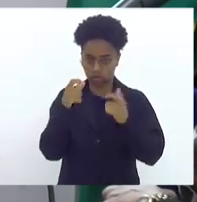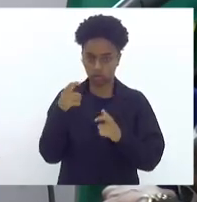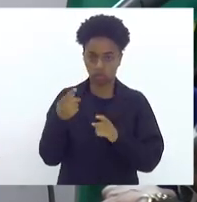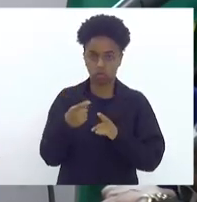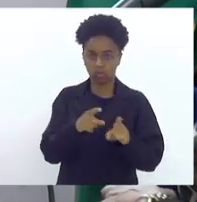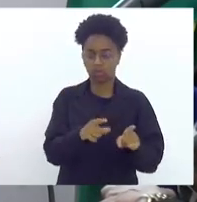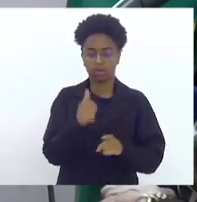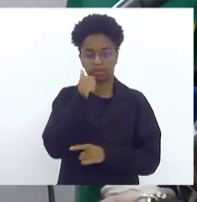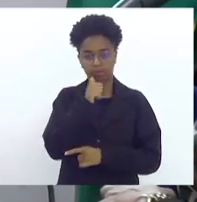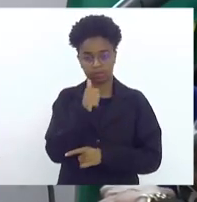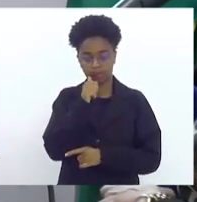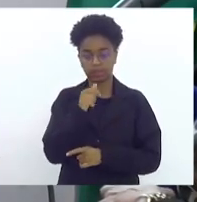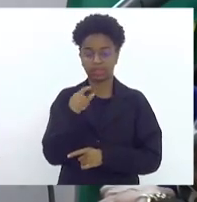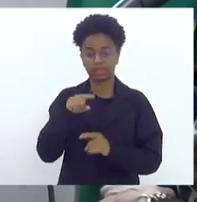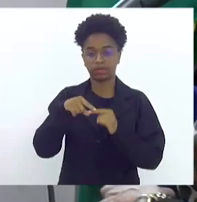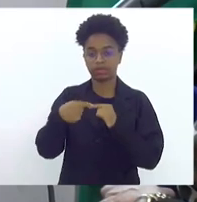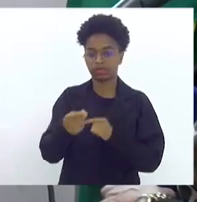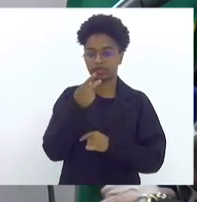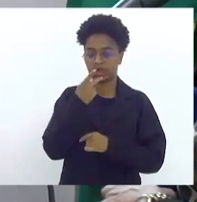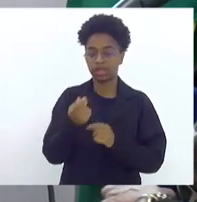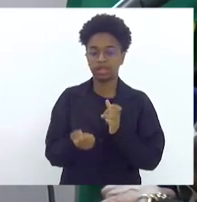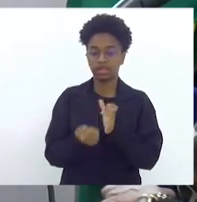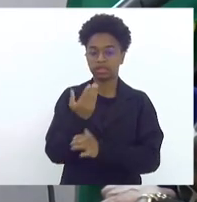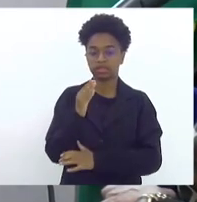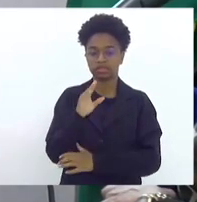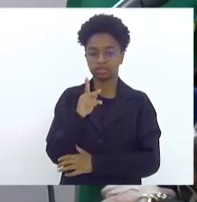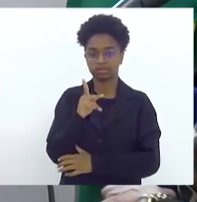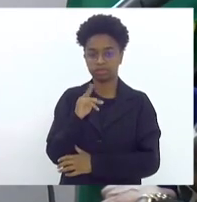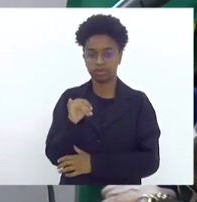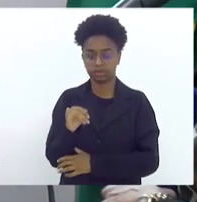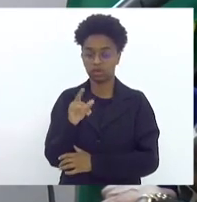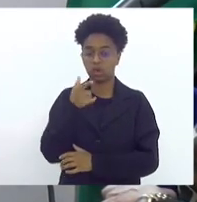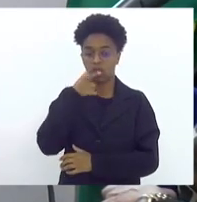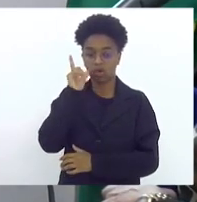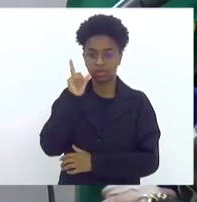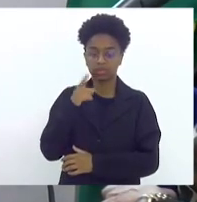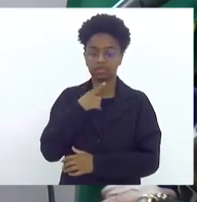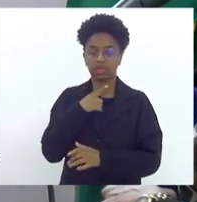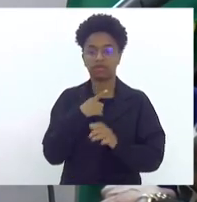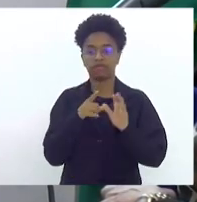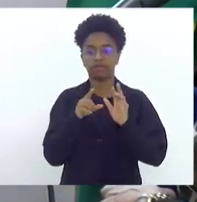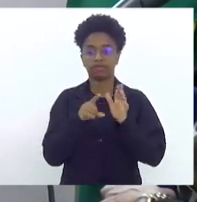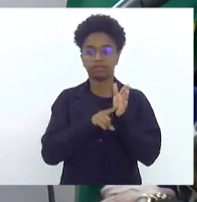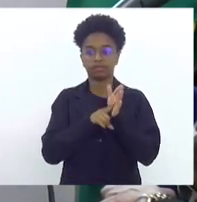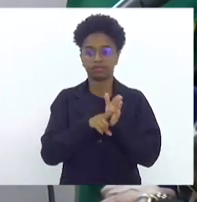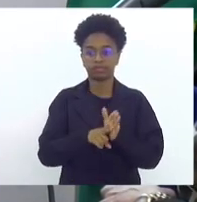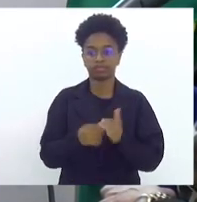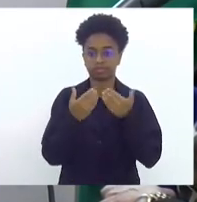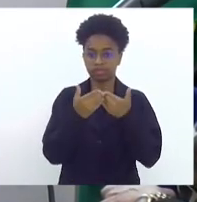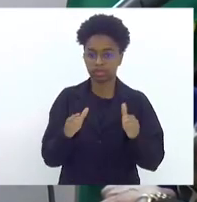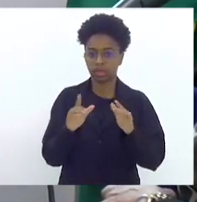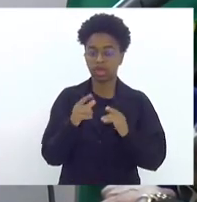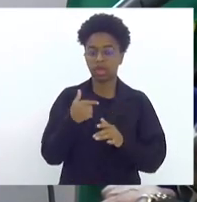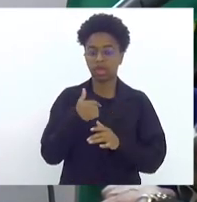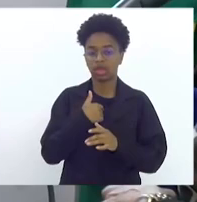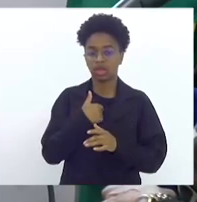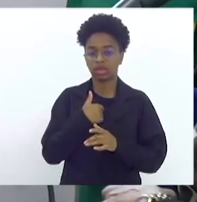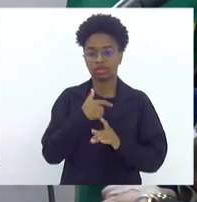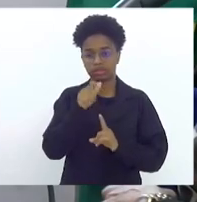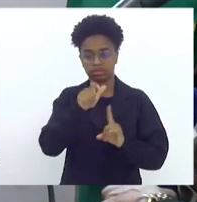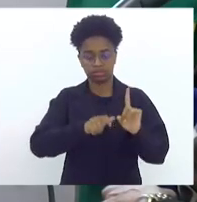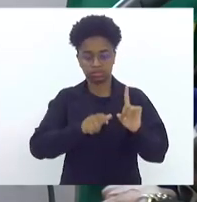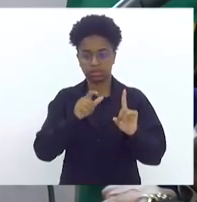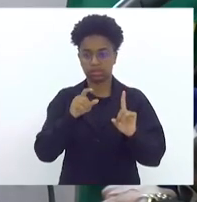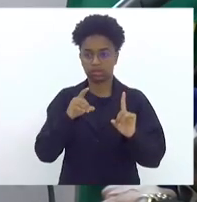foi instalada Aí fala assim e foi aberto CPI tarará Ontem teve audiência foi ouvido uma pessoa incrível que eu admiro muito a delegada Bárbara